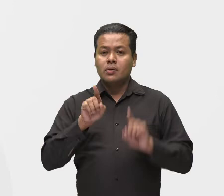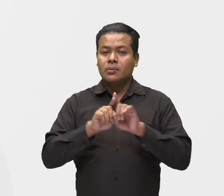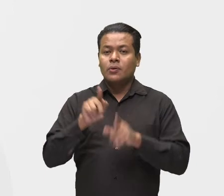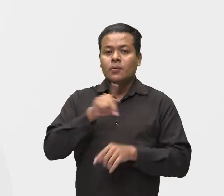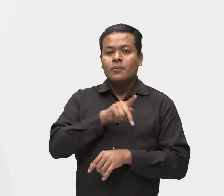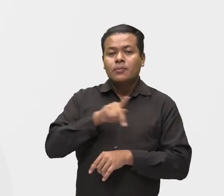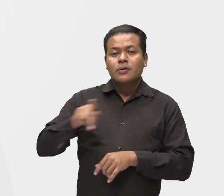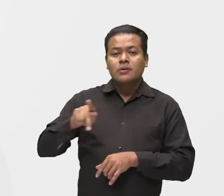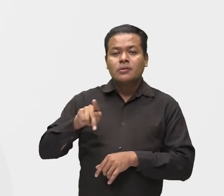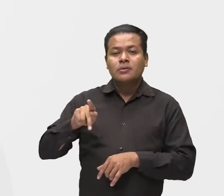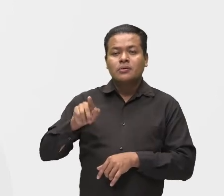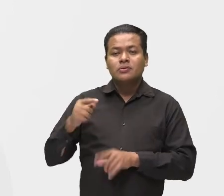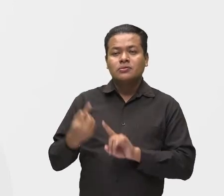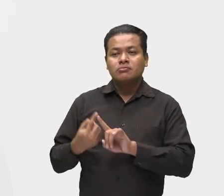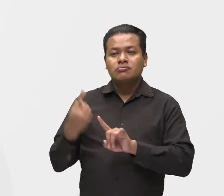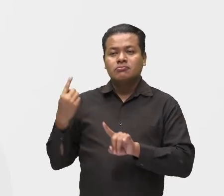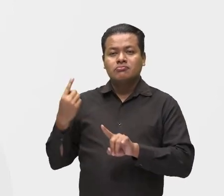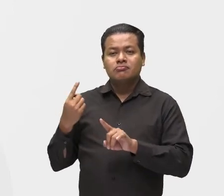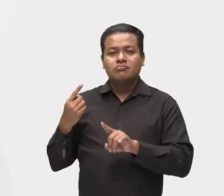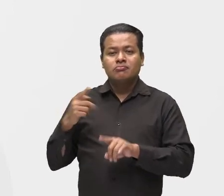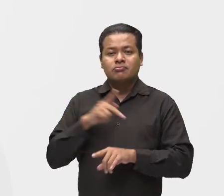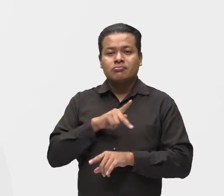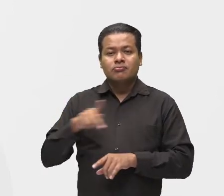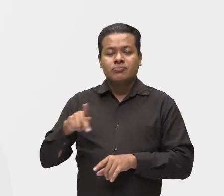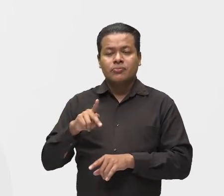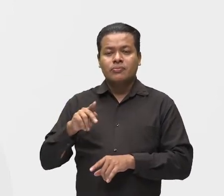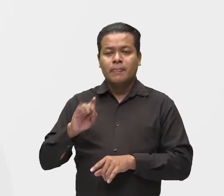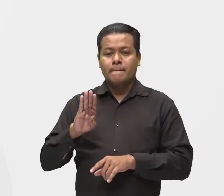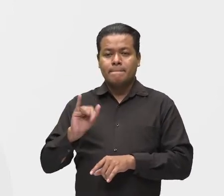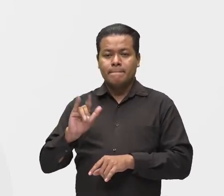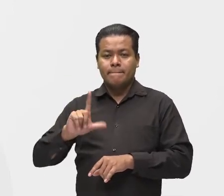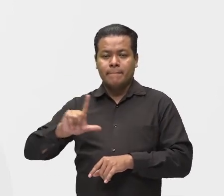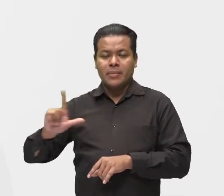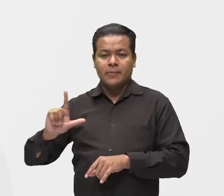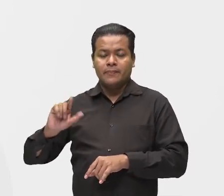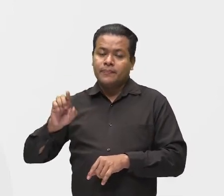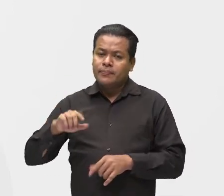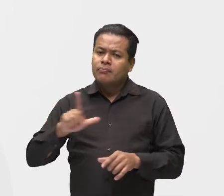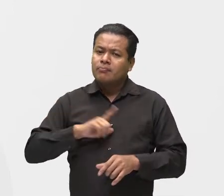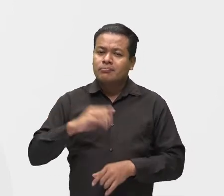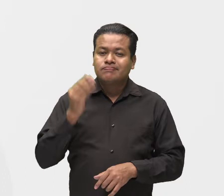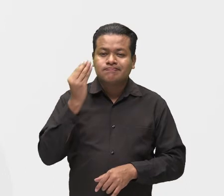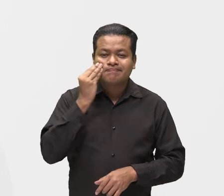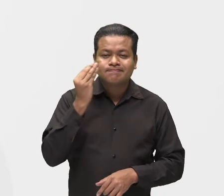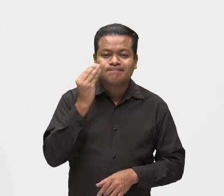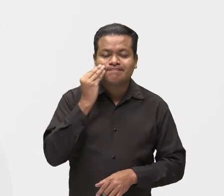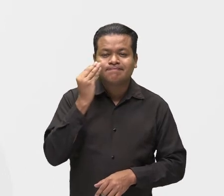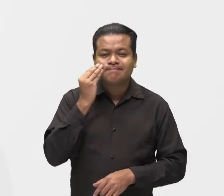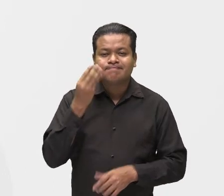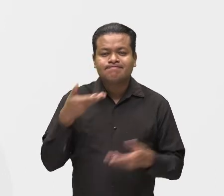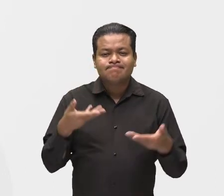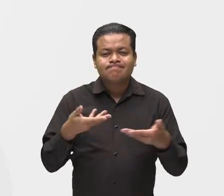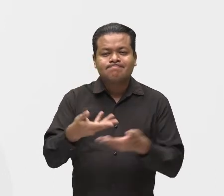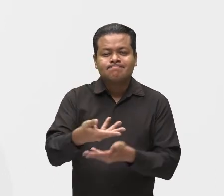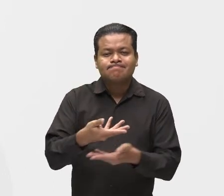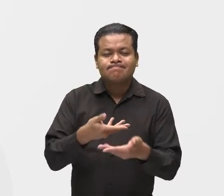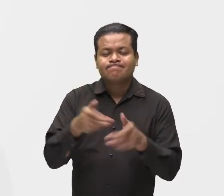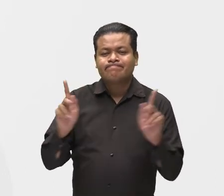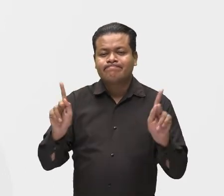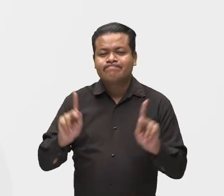Estados Unidos no centro na época, né, que era o democrata Bill Clinton. Então, tentaram fazer, né,